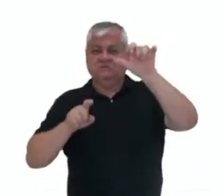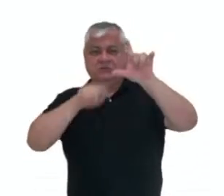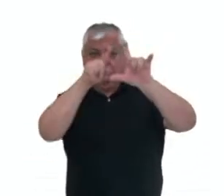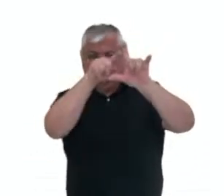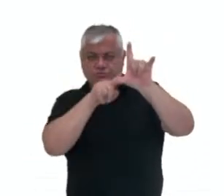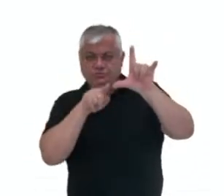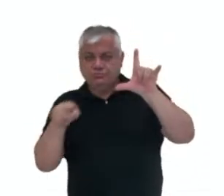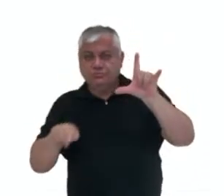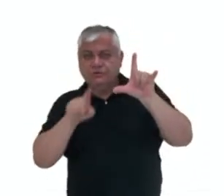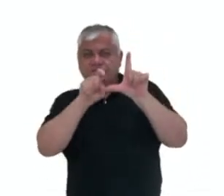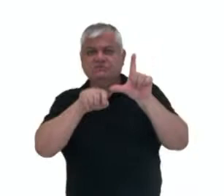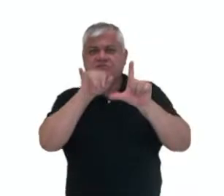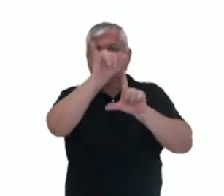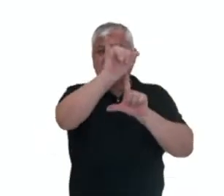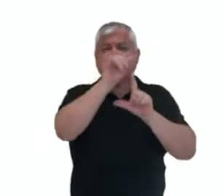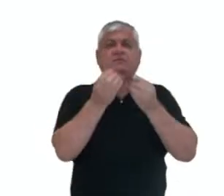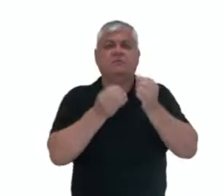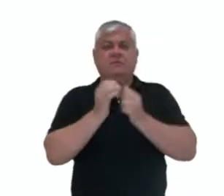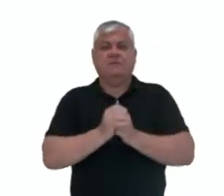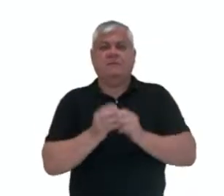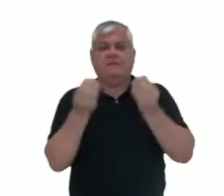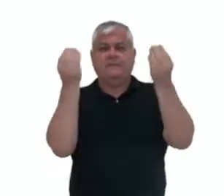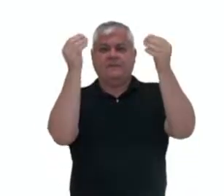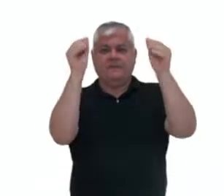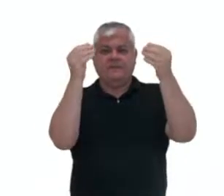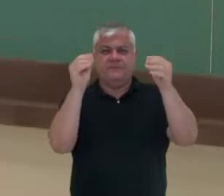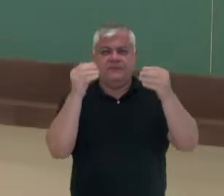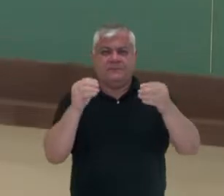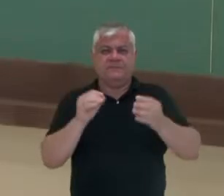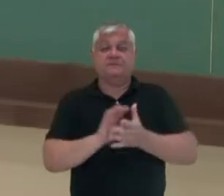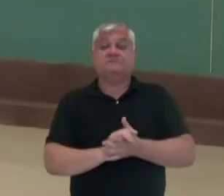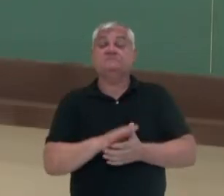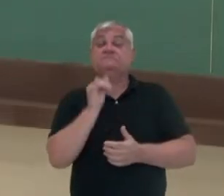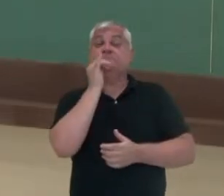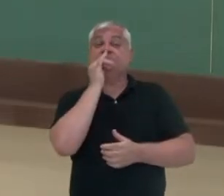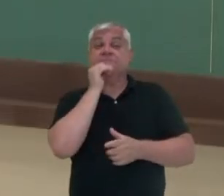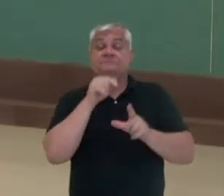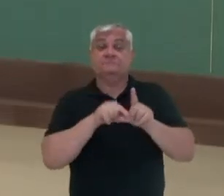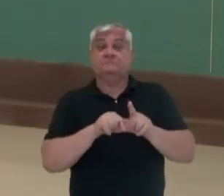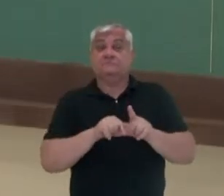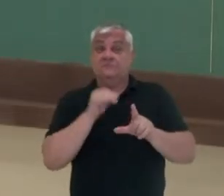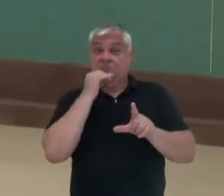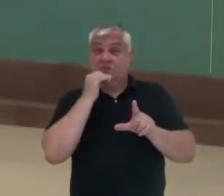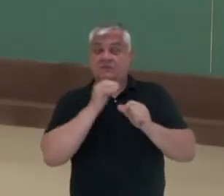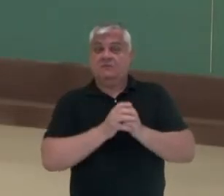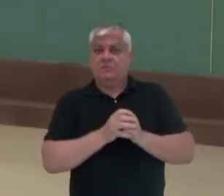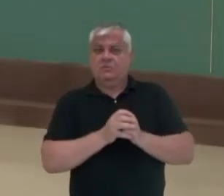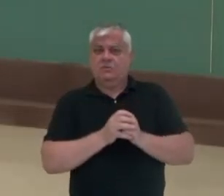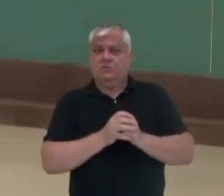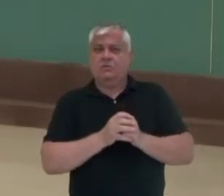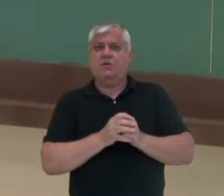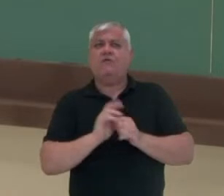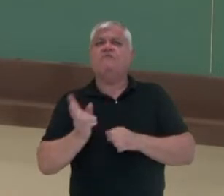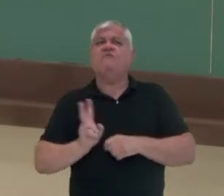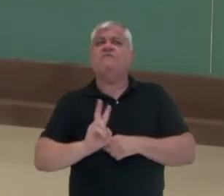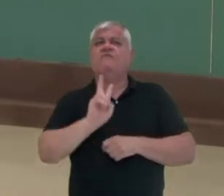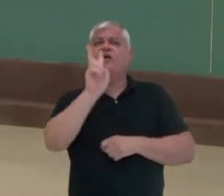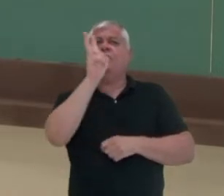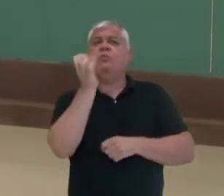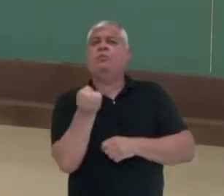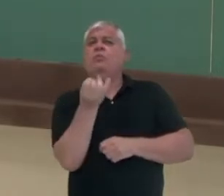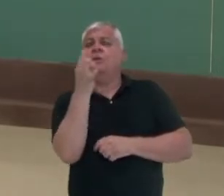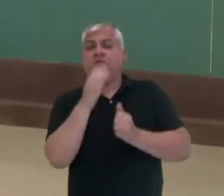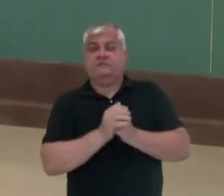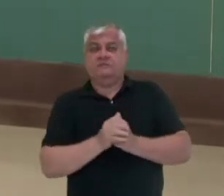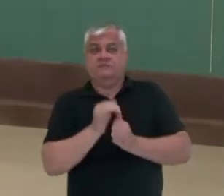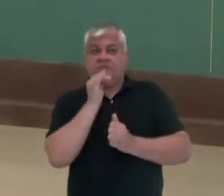1 metro, 2 metros, 3 metros, etc. E no eixo vertical, ela representou o valor que ela gasta. Então,